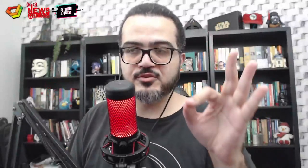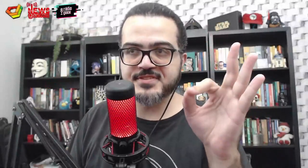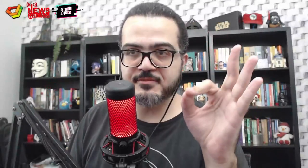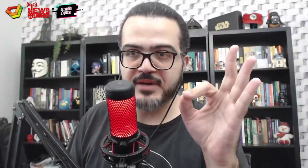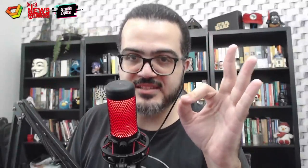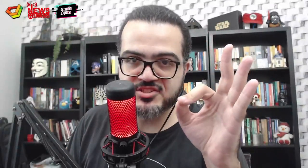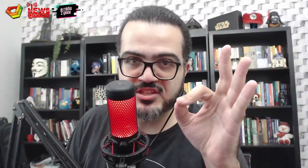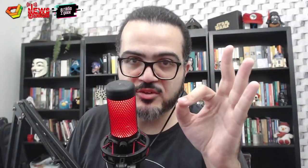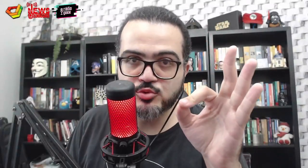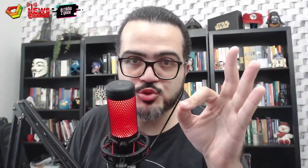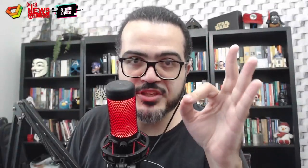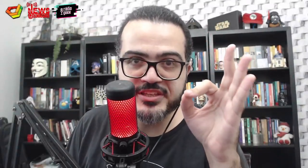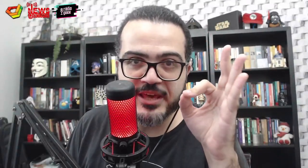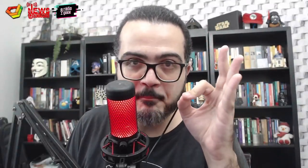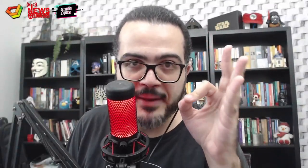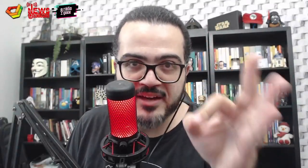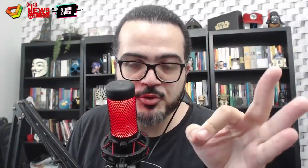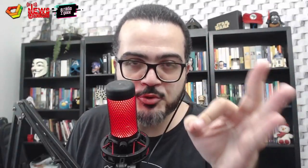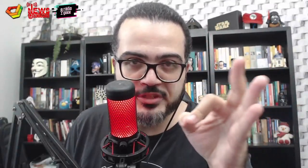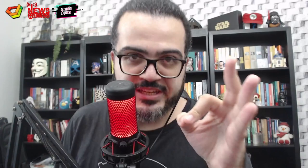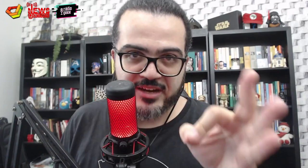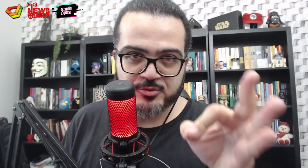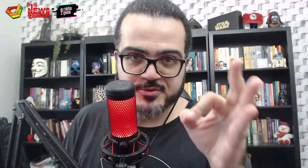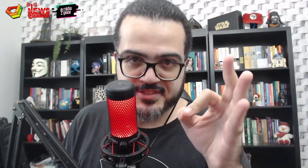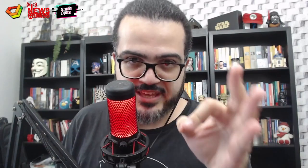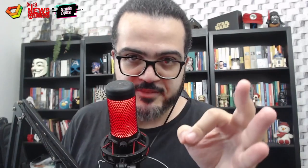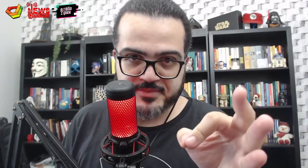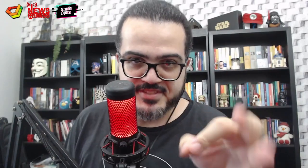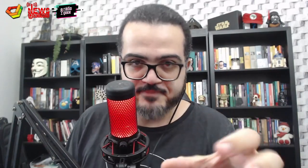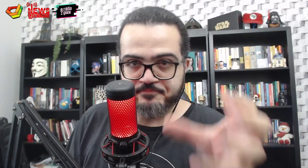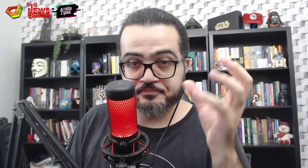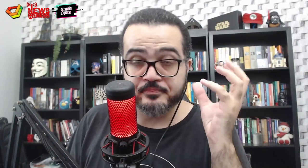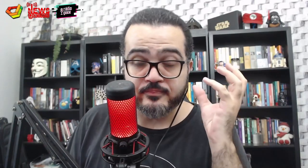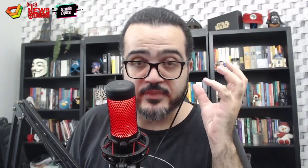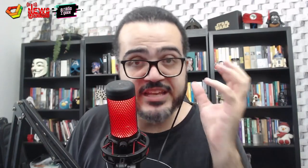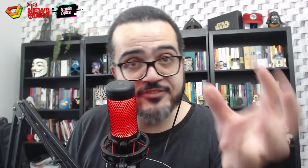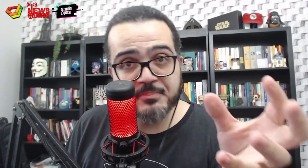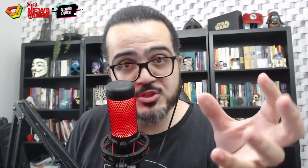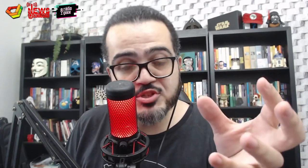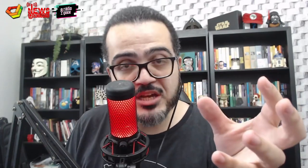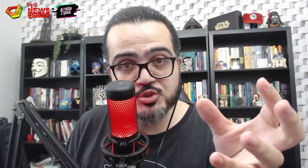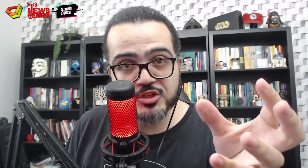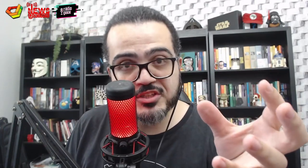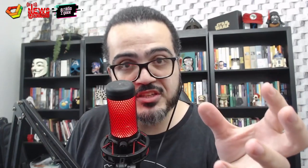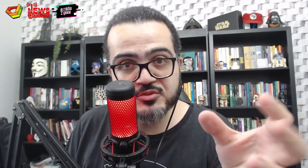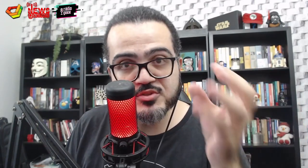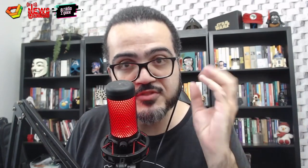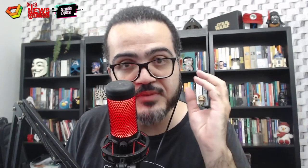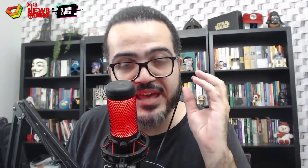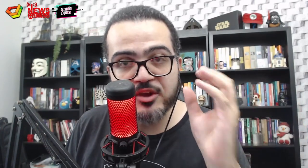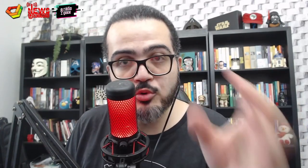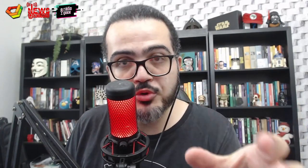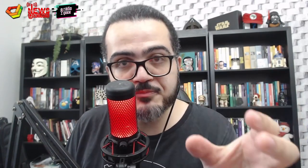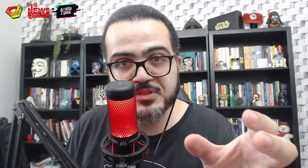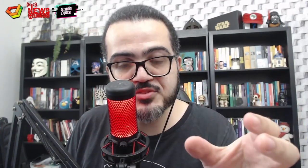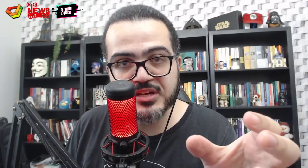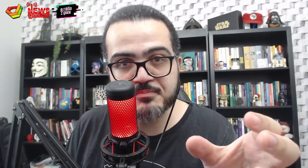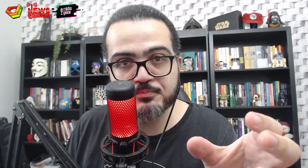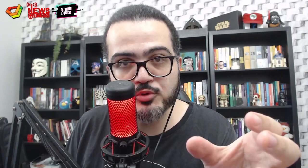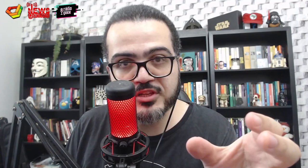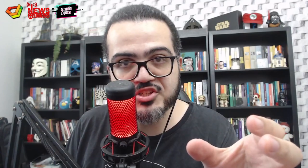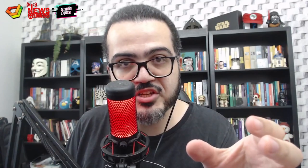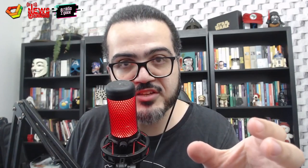Pedro zambarda de Araújo o que que é Marco legal dos Games ele vai prejudicar meus joguinhos é ruim